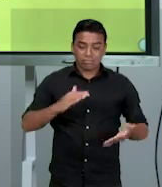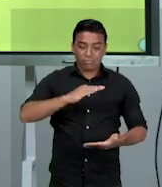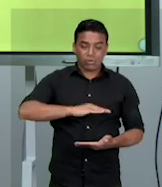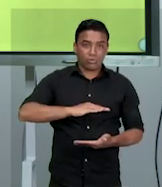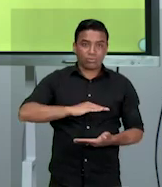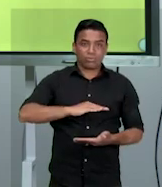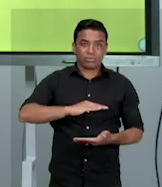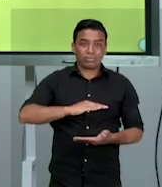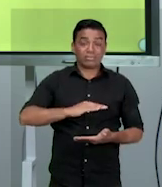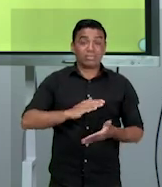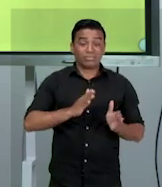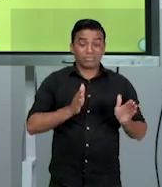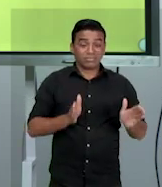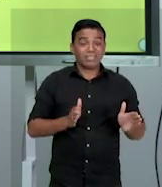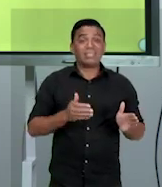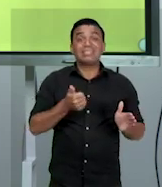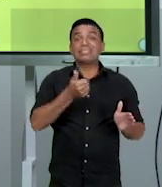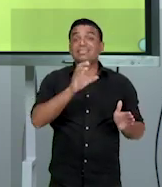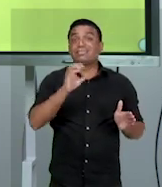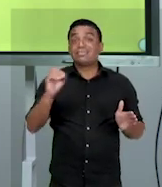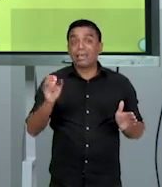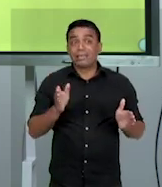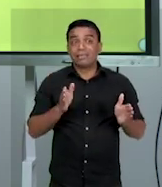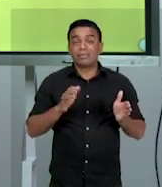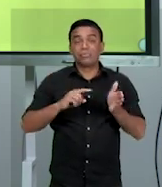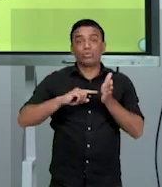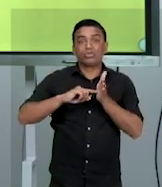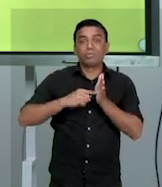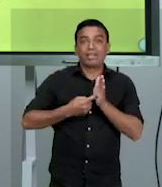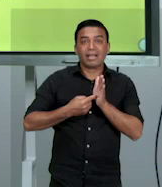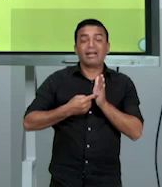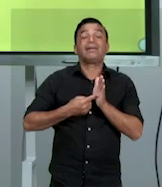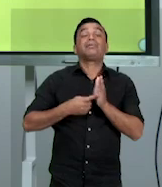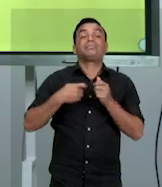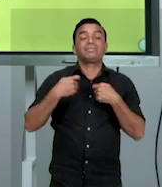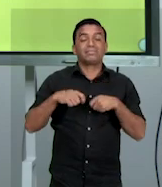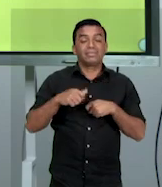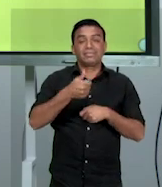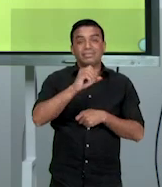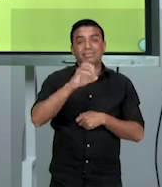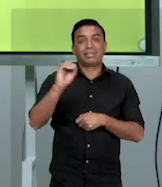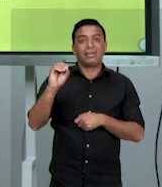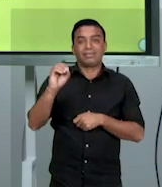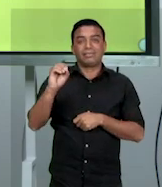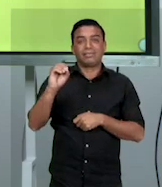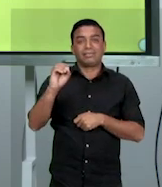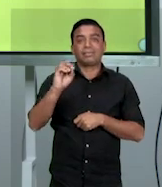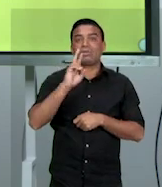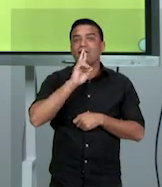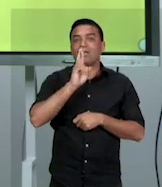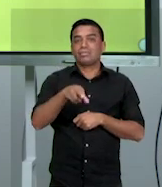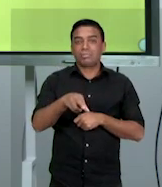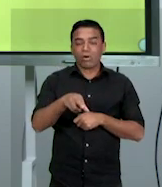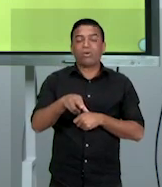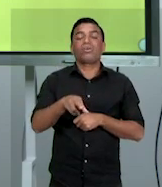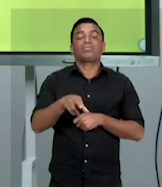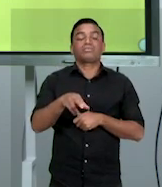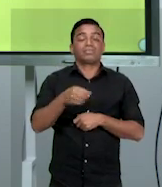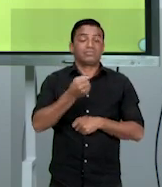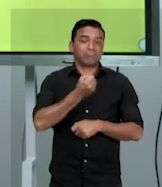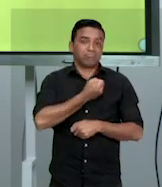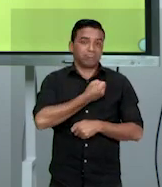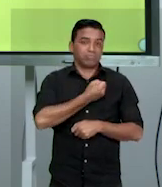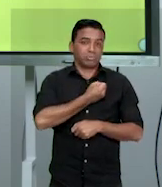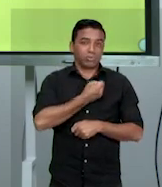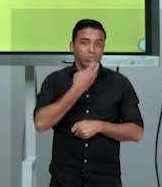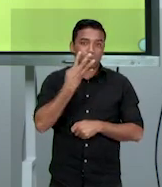são 100 blocos, eu preciso de multiplicar por 100. Então, a resposta do exercício 4